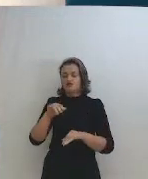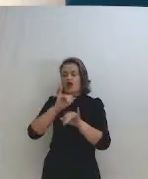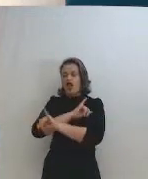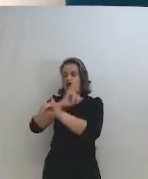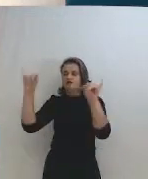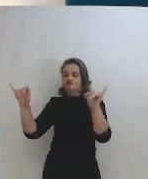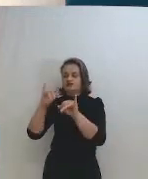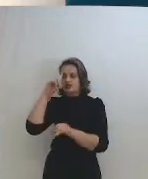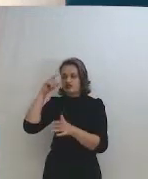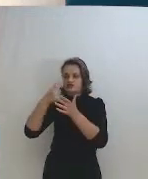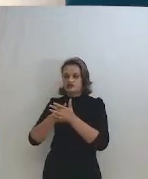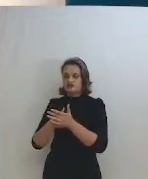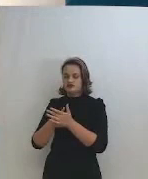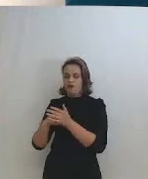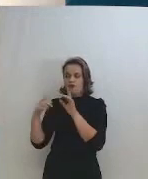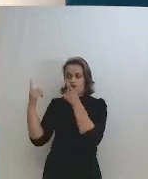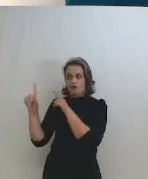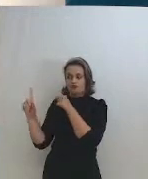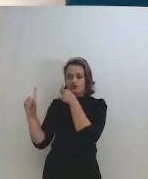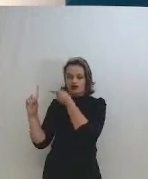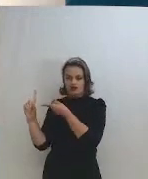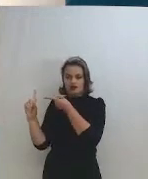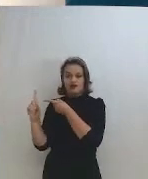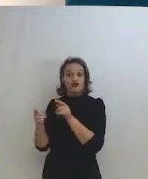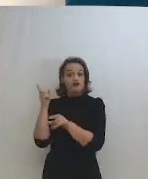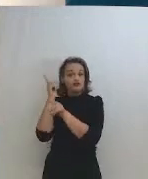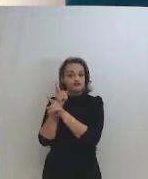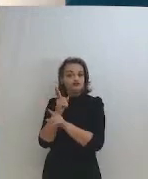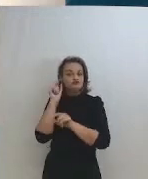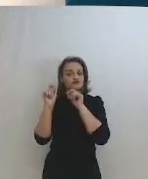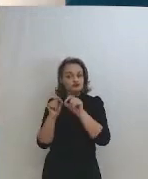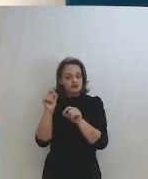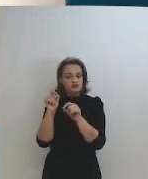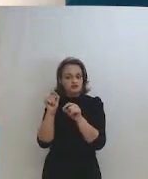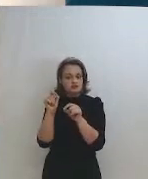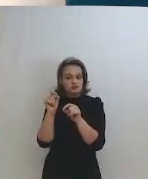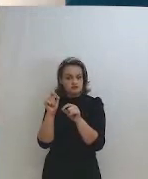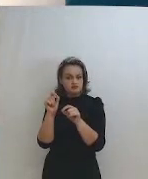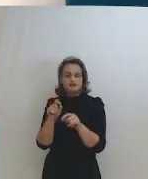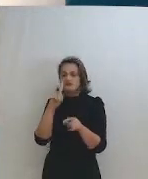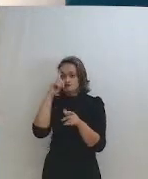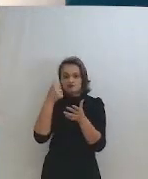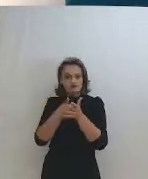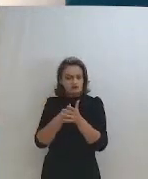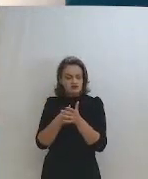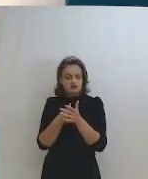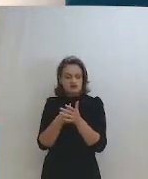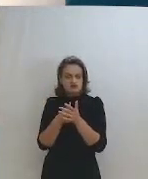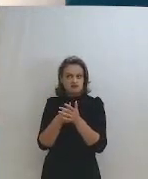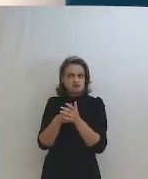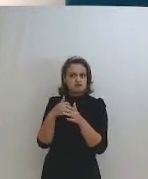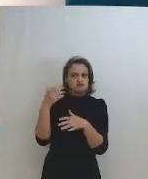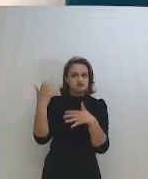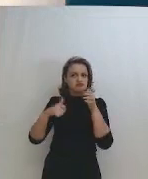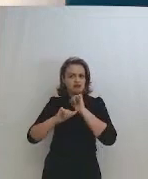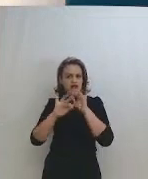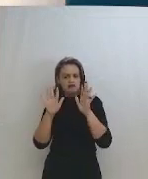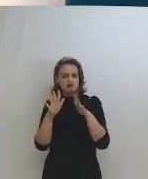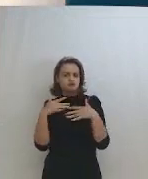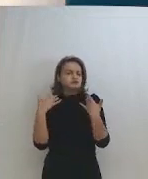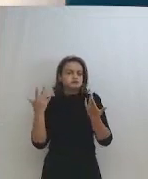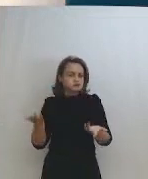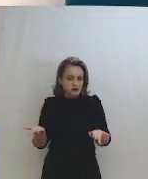No entanto, verificado a inexistência dessa decisão na sentença de pronúncia, não